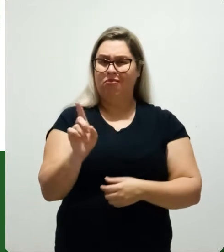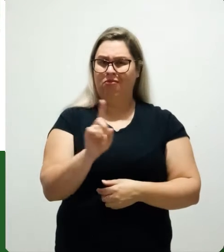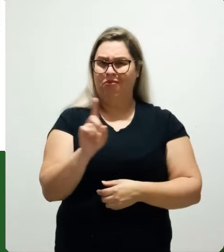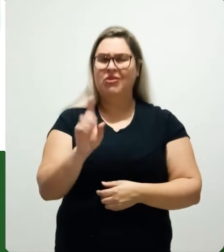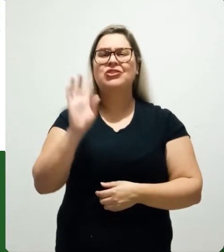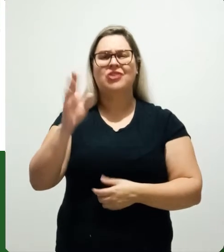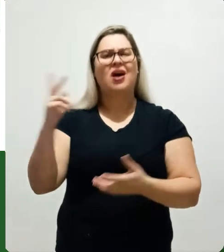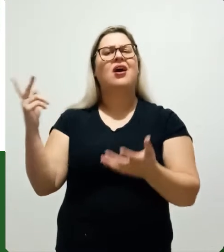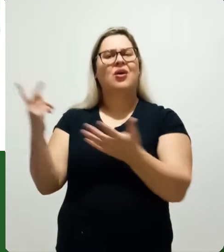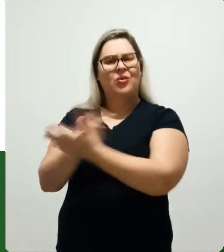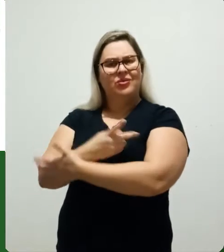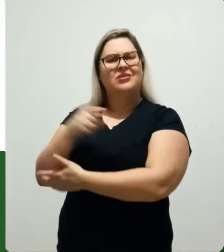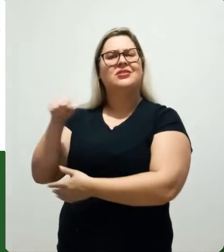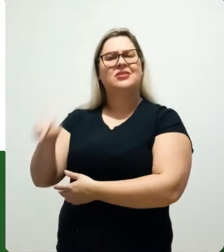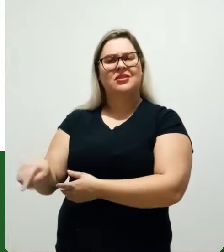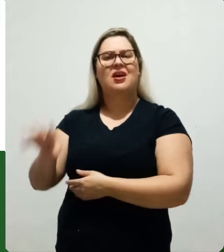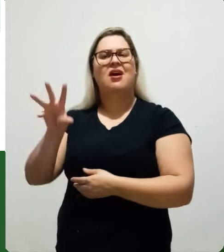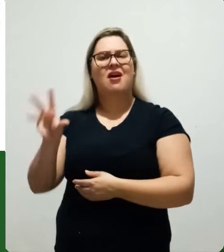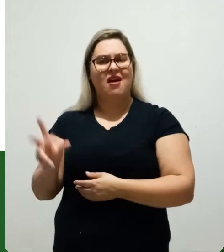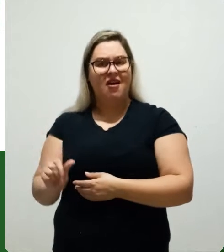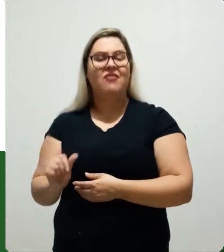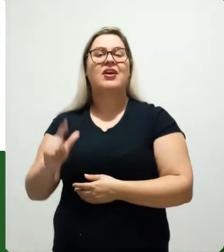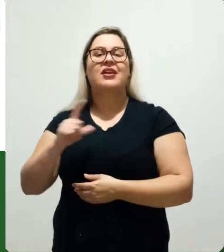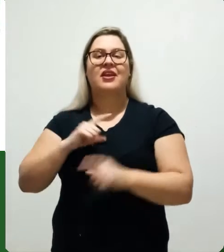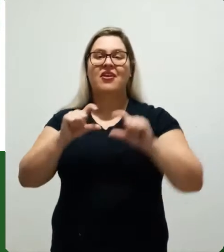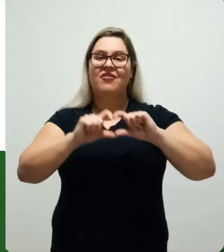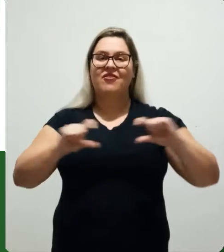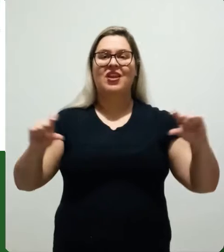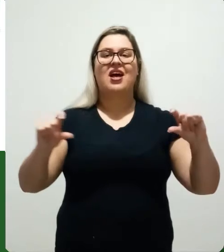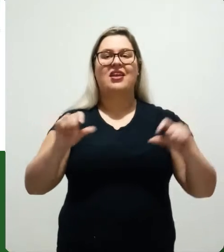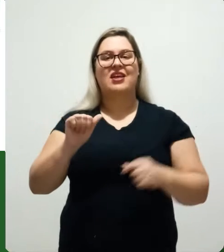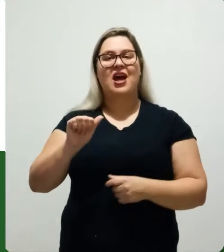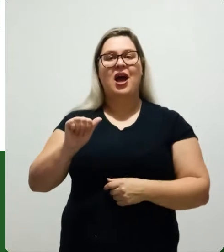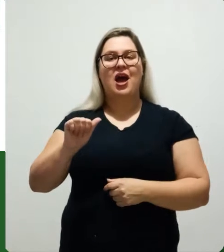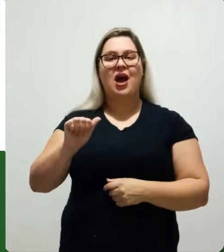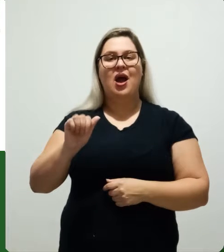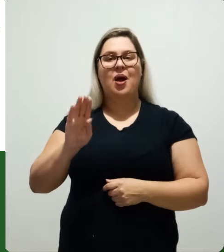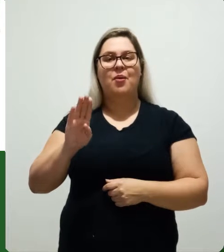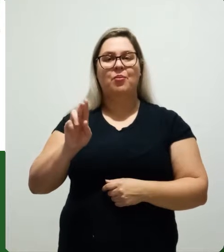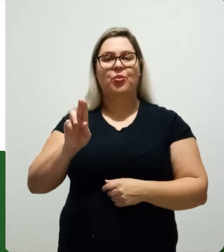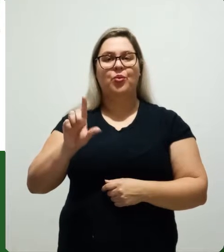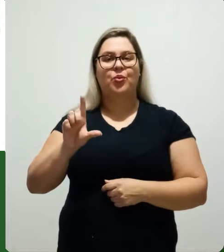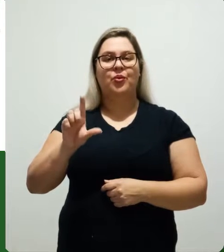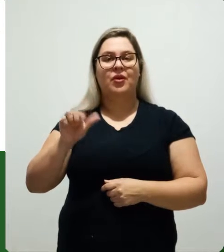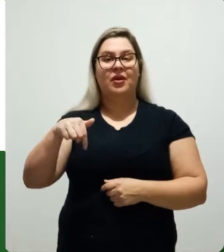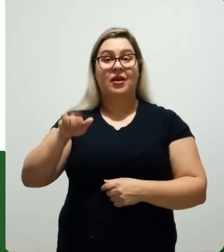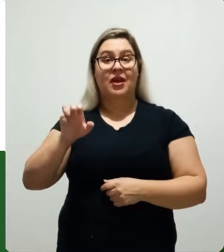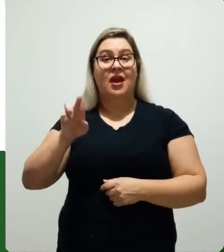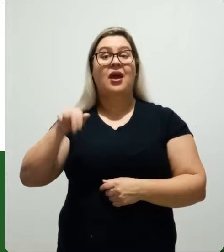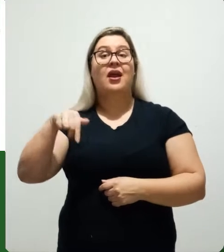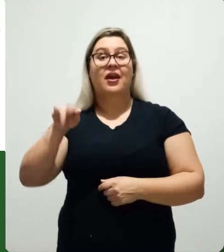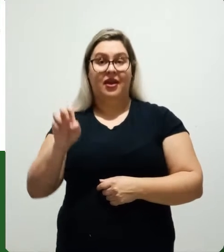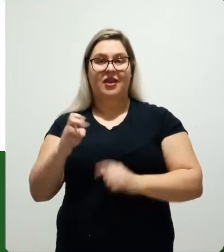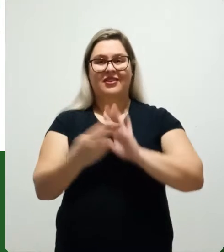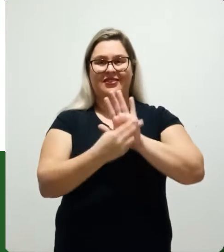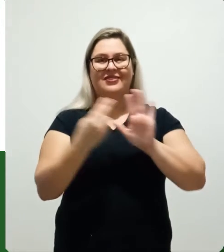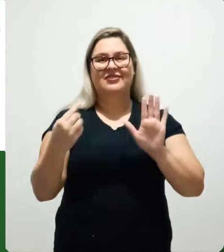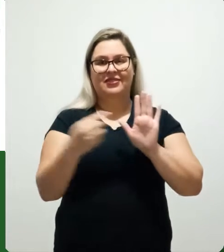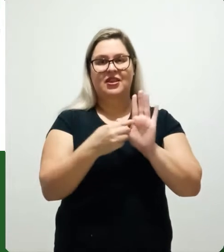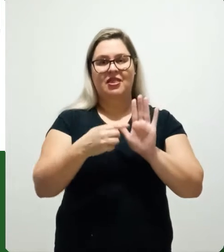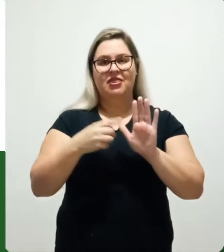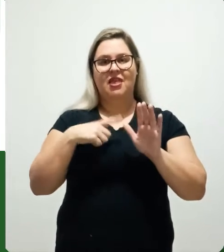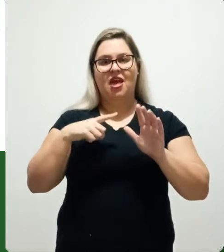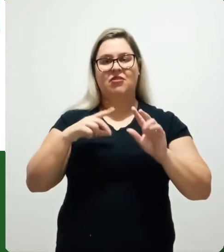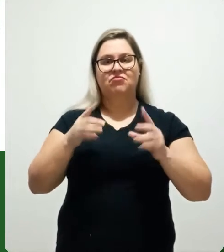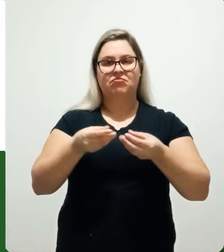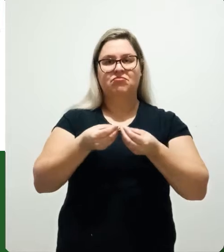ela já ocorria, tá? E aqui tem uma frase do livro do Albuquerque Fraga Filho, que está citado ali, o material está disponível para vocês. Ele vai dizer